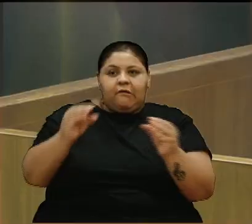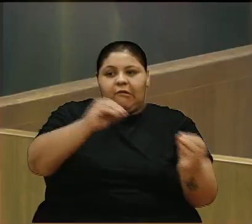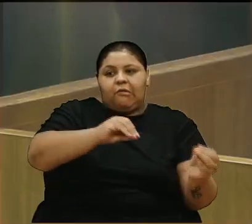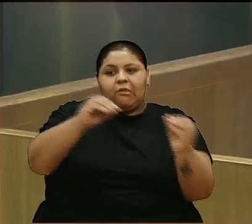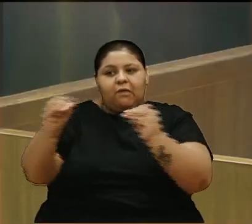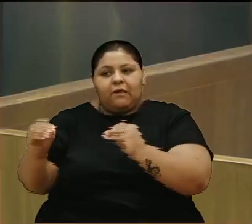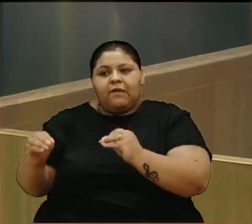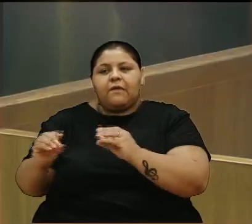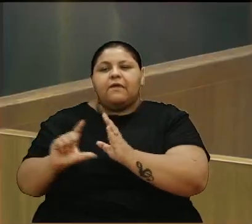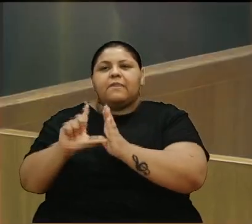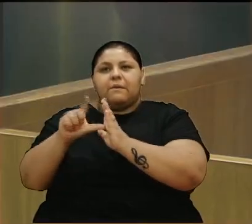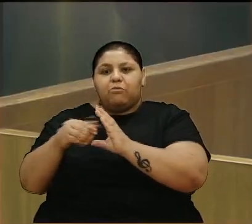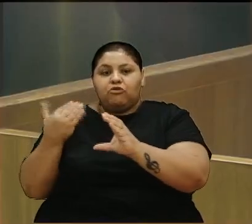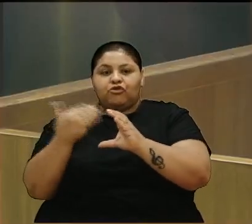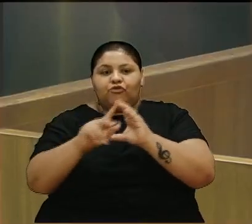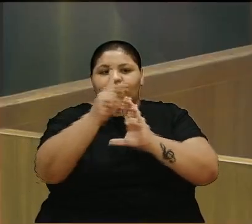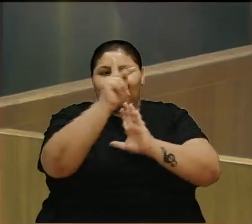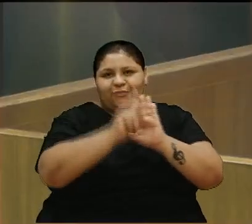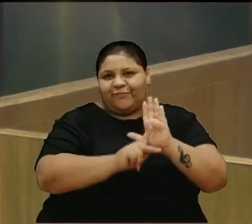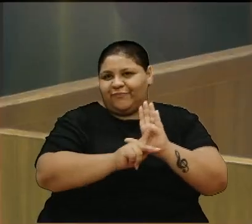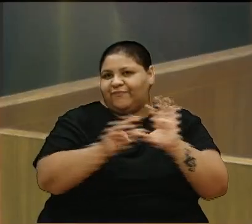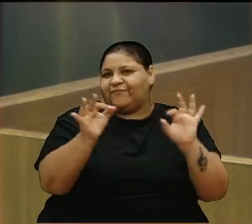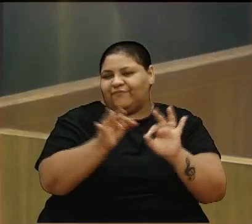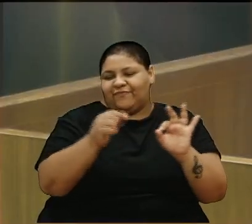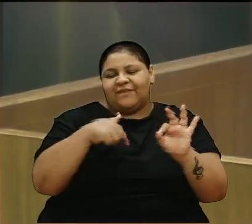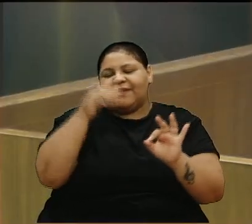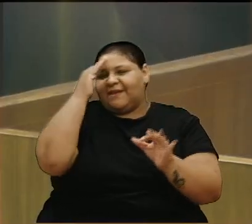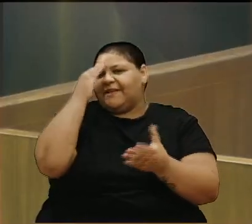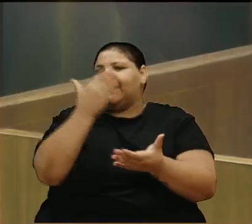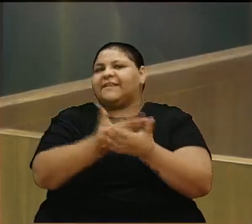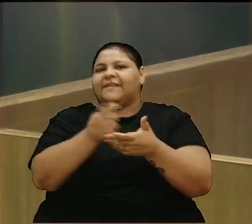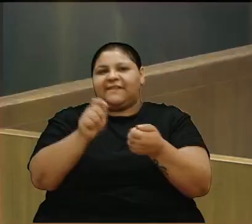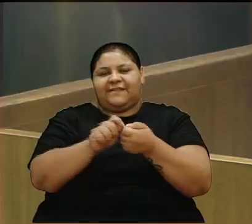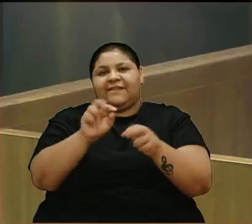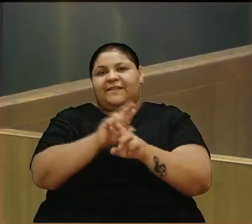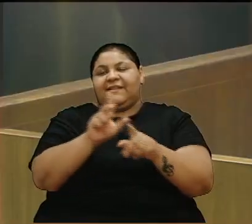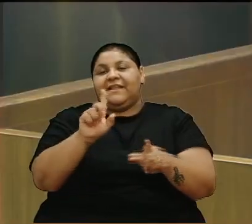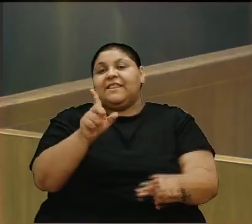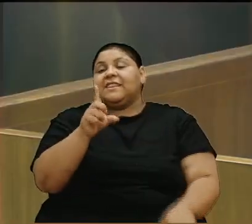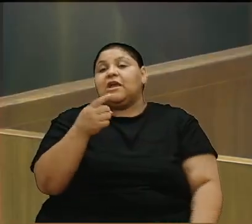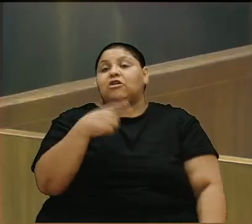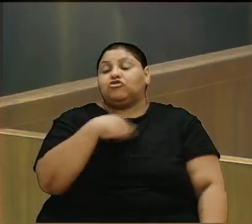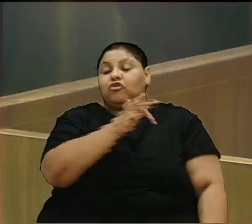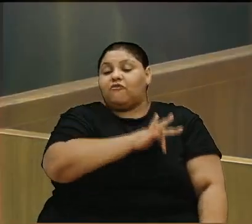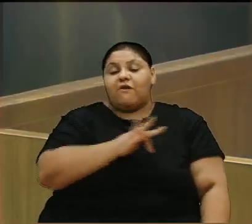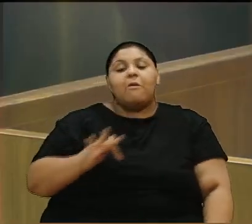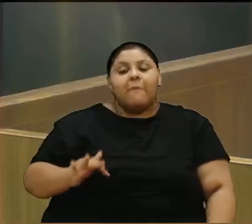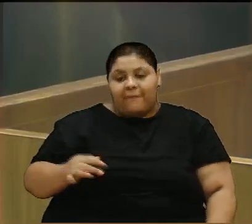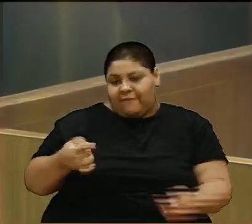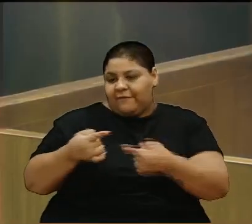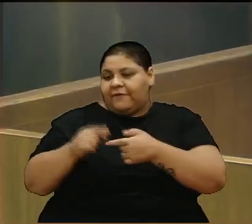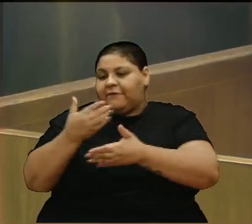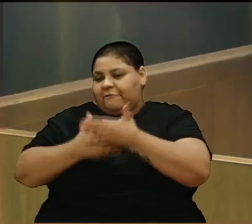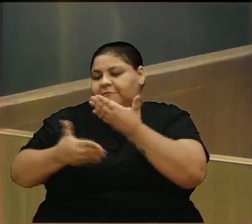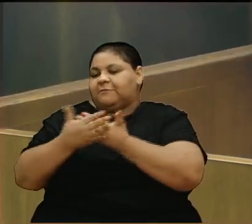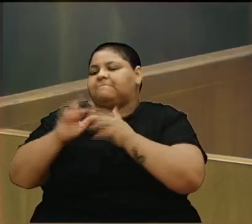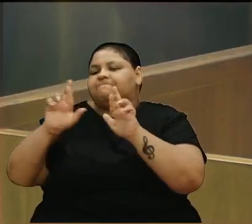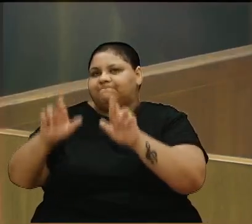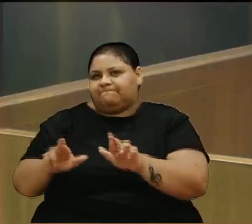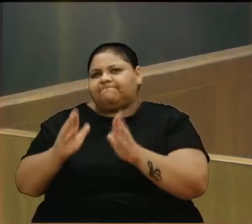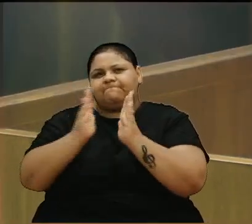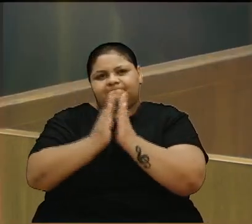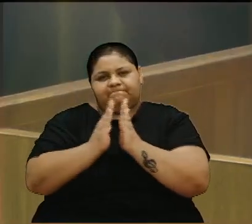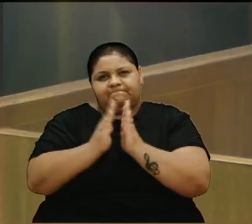esse projeto maravilhoso que é o InsuLife e que eu tenho certeza que vai fazer diferença não só em Farroupilha, mas em toda a nossa região. Por